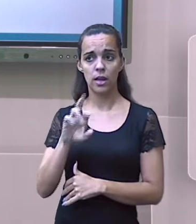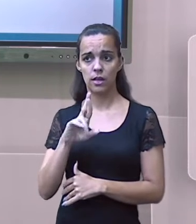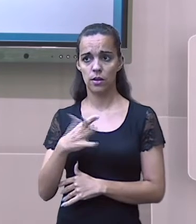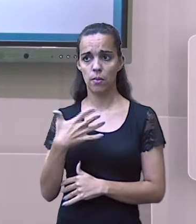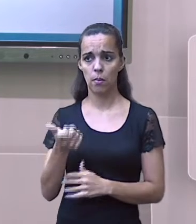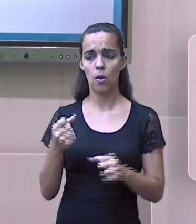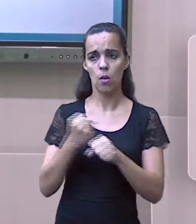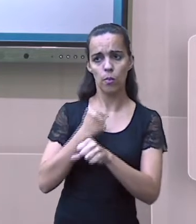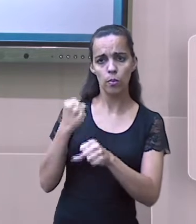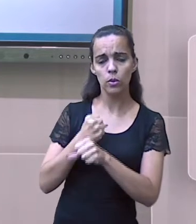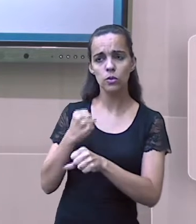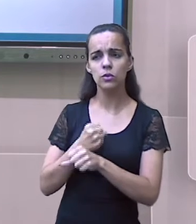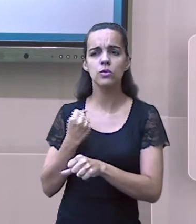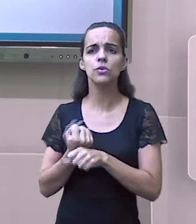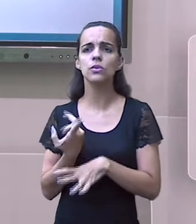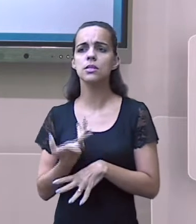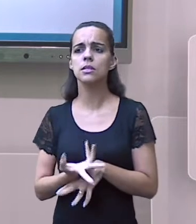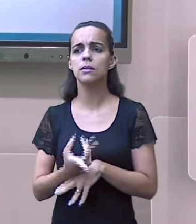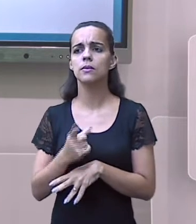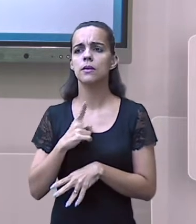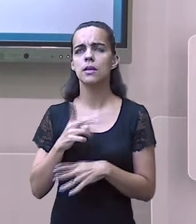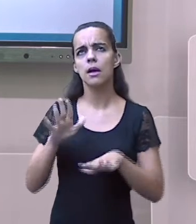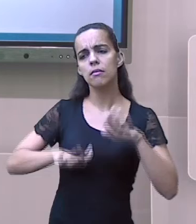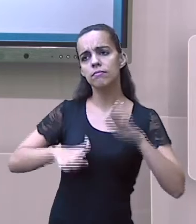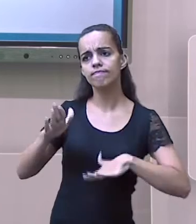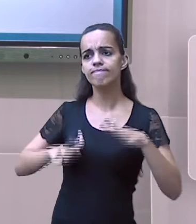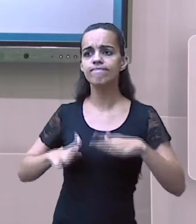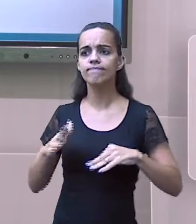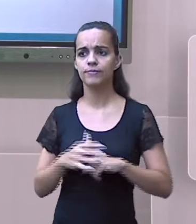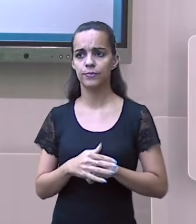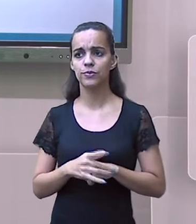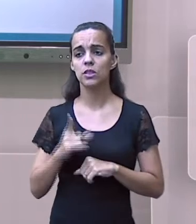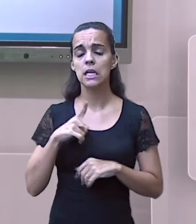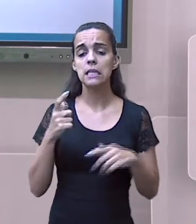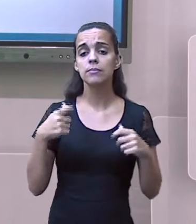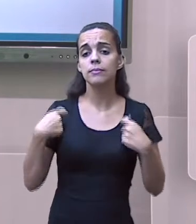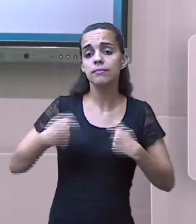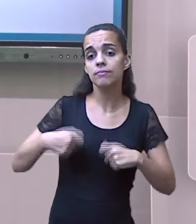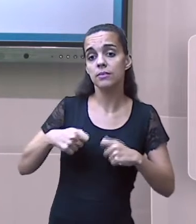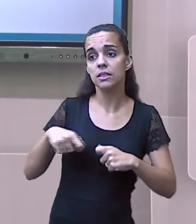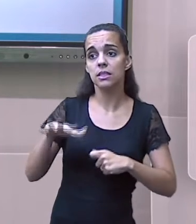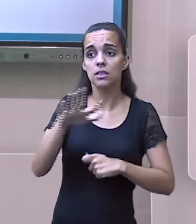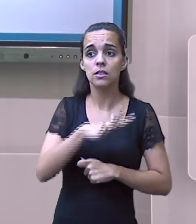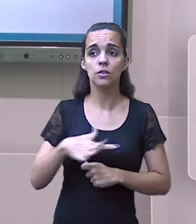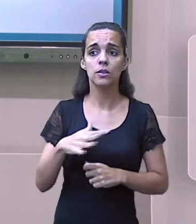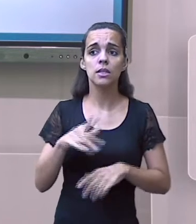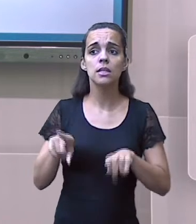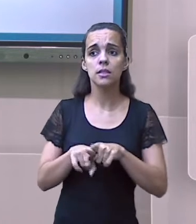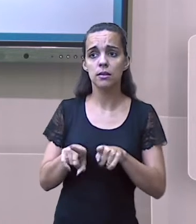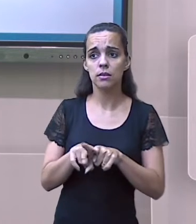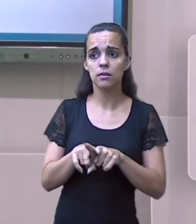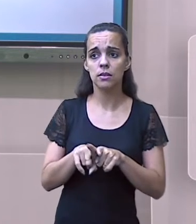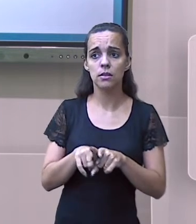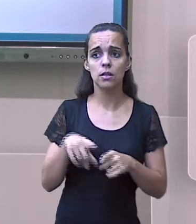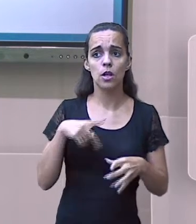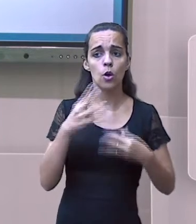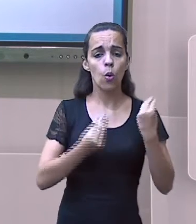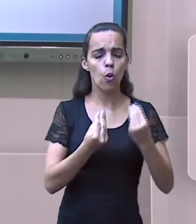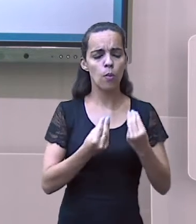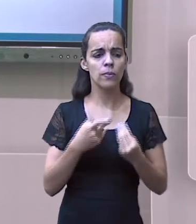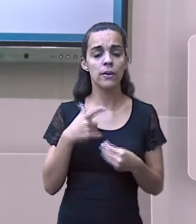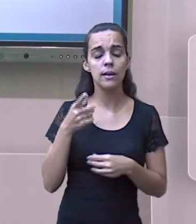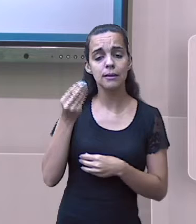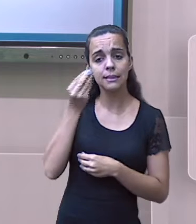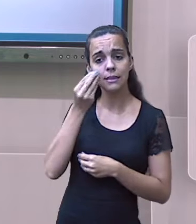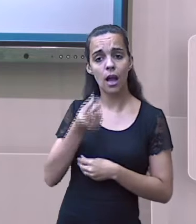Essa construção, ela depende, né, da necessidade e também das condições financeiras de